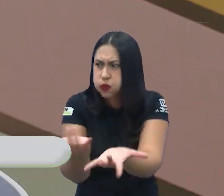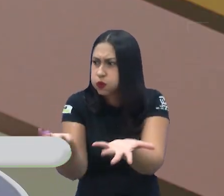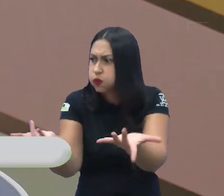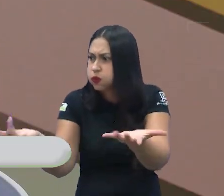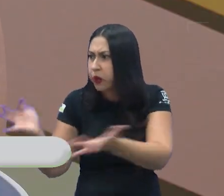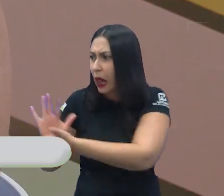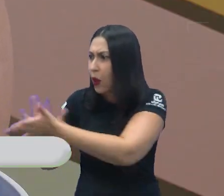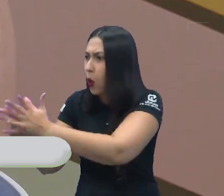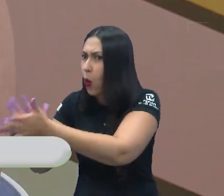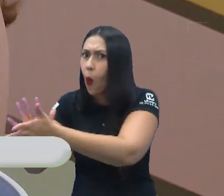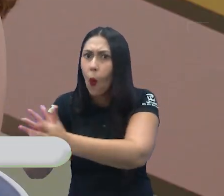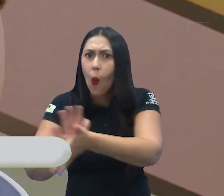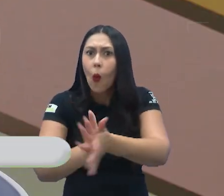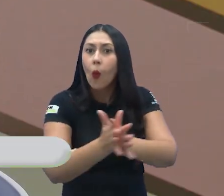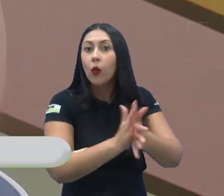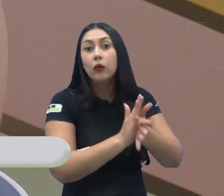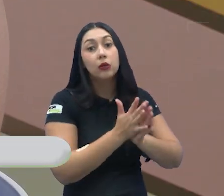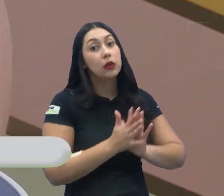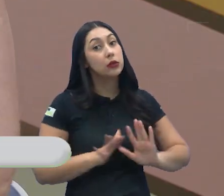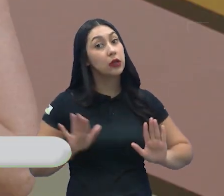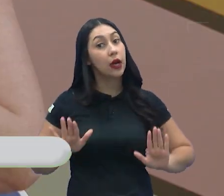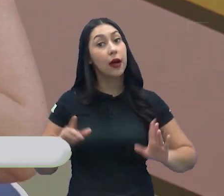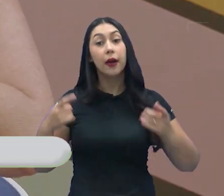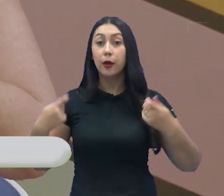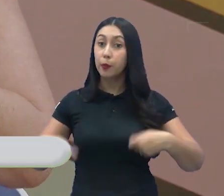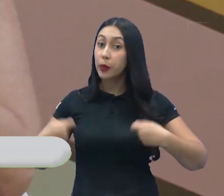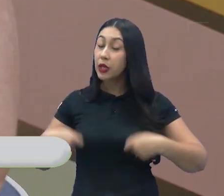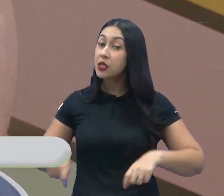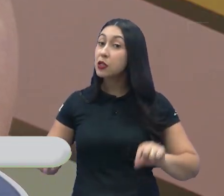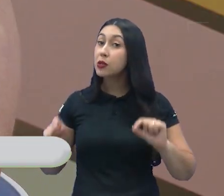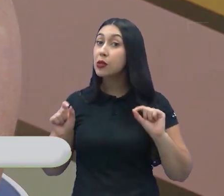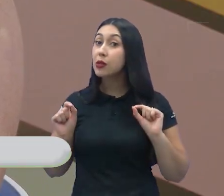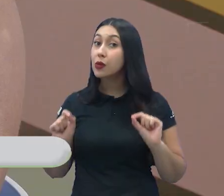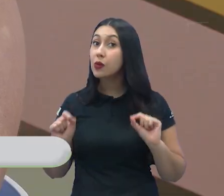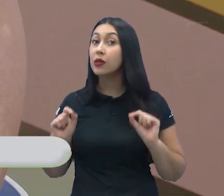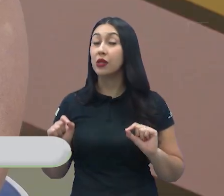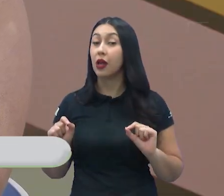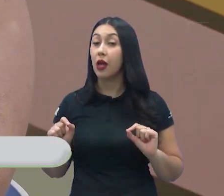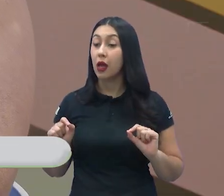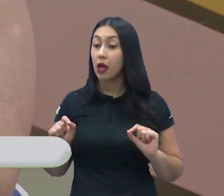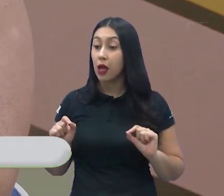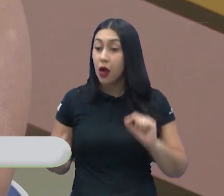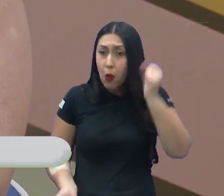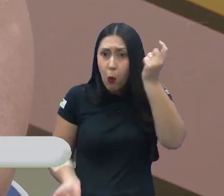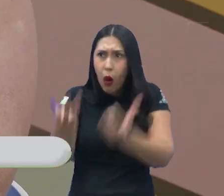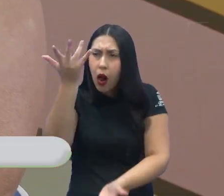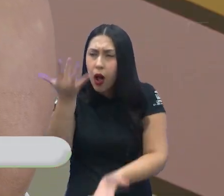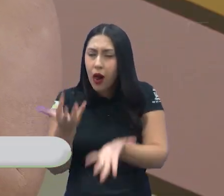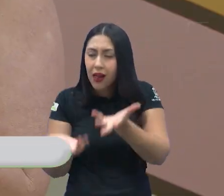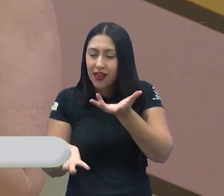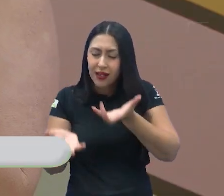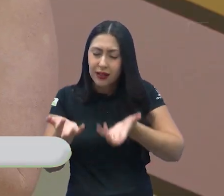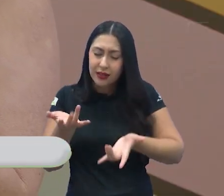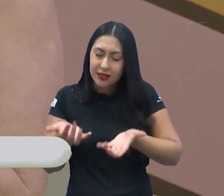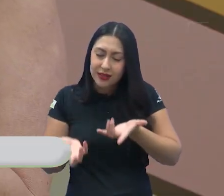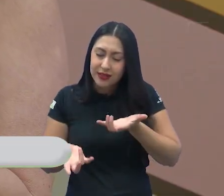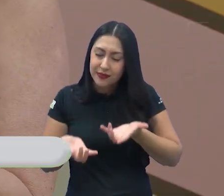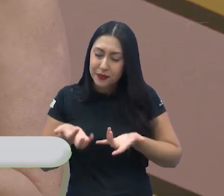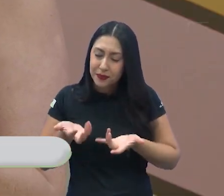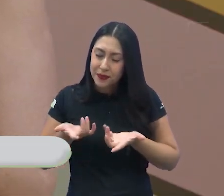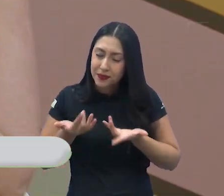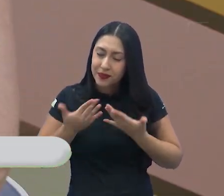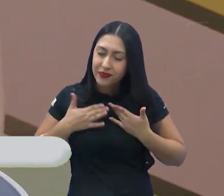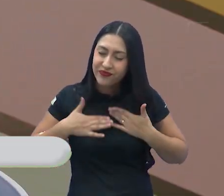outro, o que eu preciso para que esse fogo fique de uma forma gostosa, que aquece o